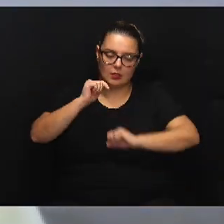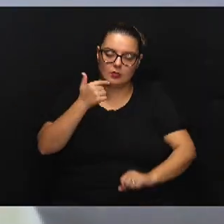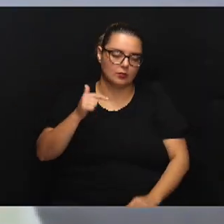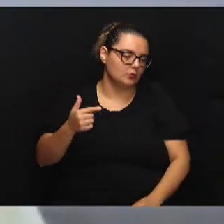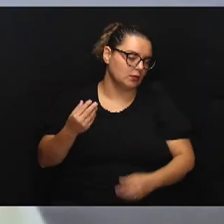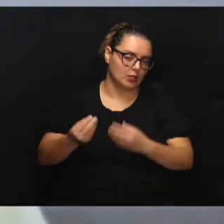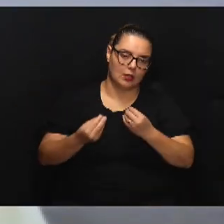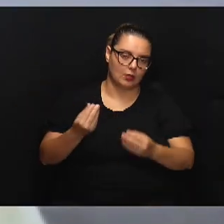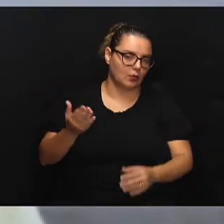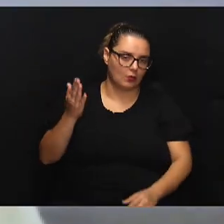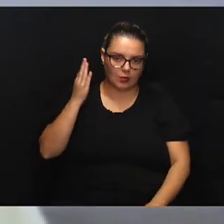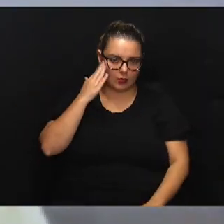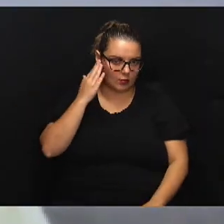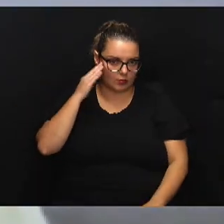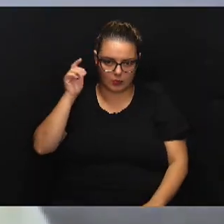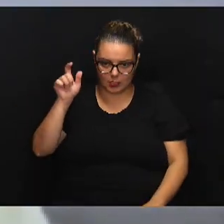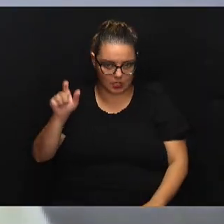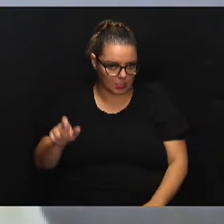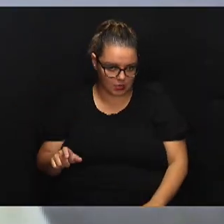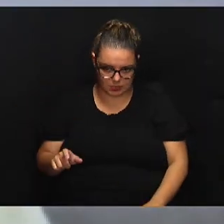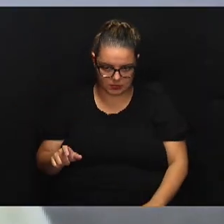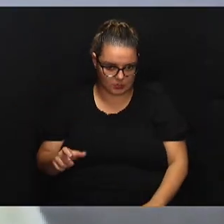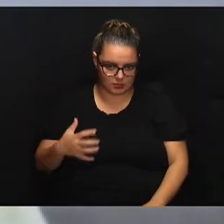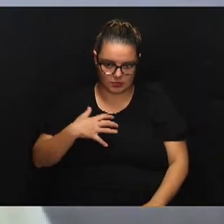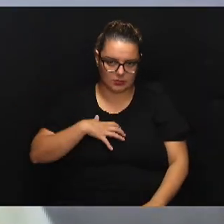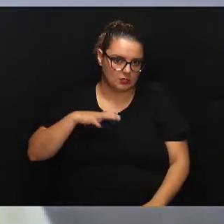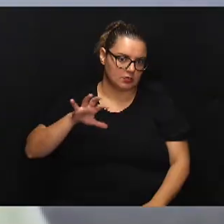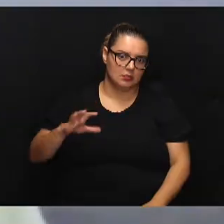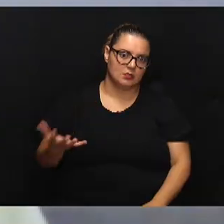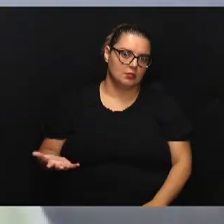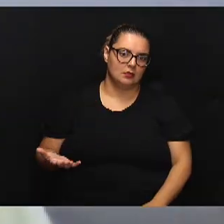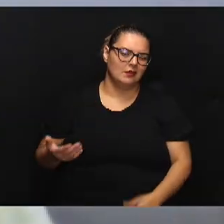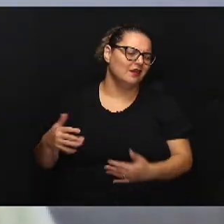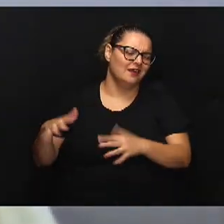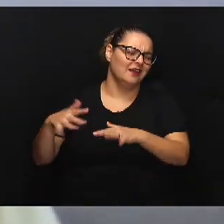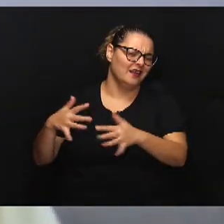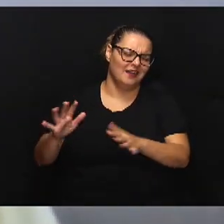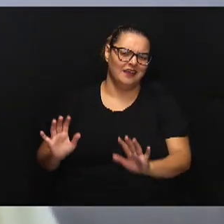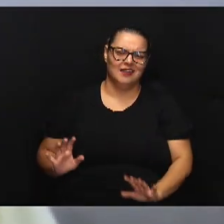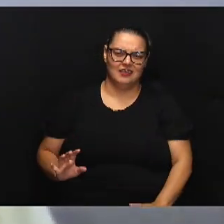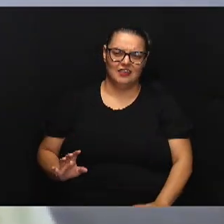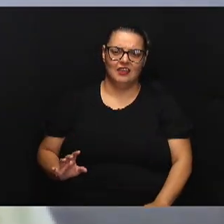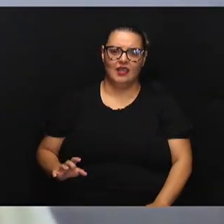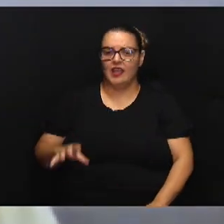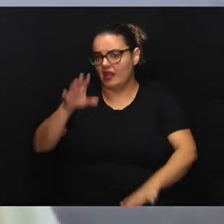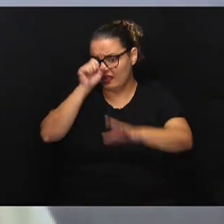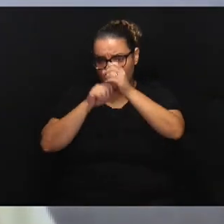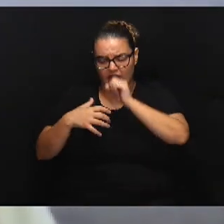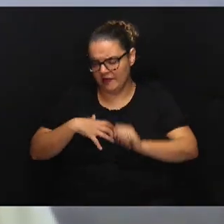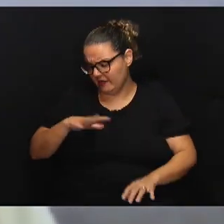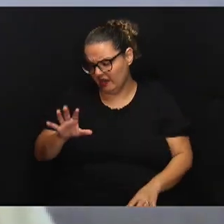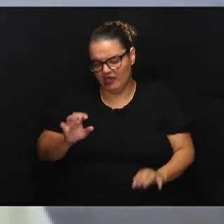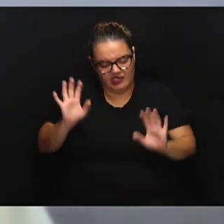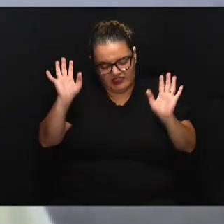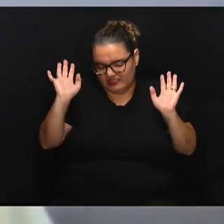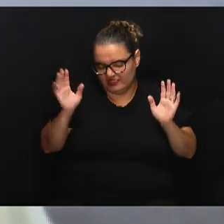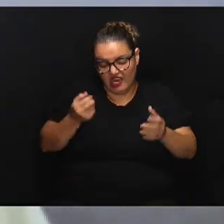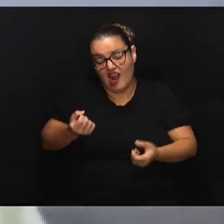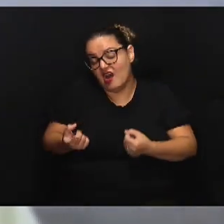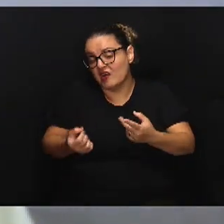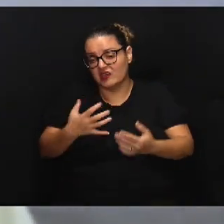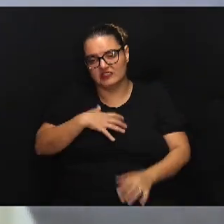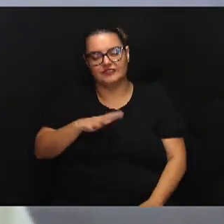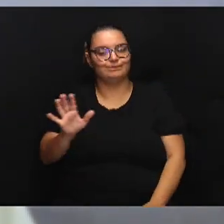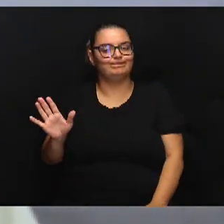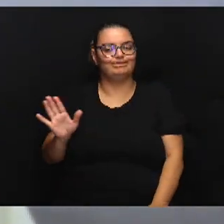gente entender essa pessoa da forma como deixa para lá. Ela vai ter que aprender desse jeito ou de outro. Isso não